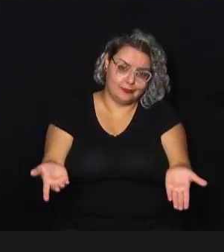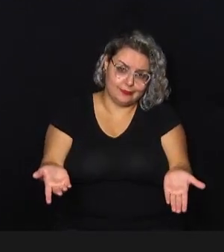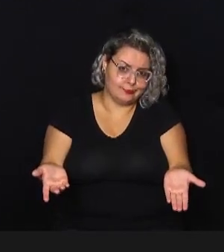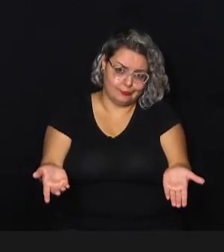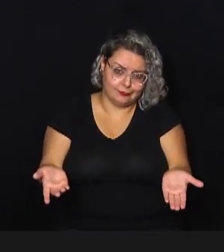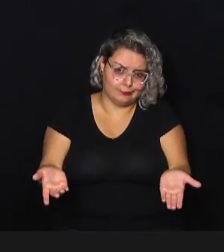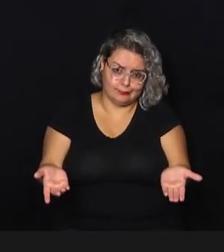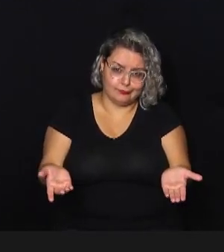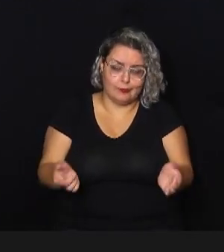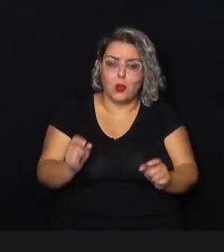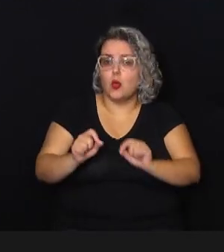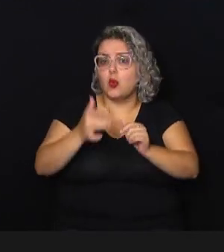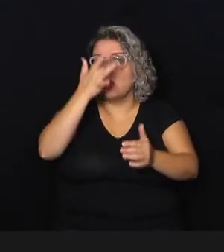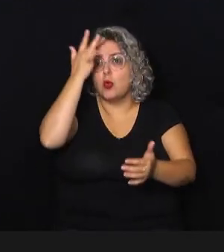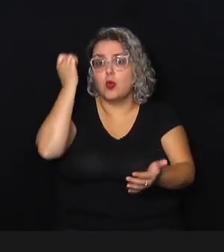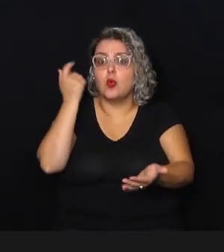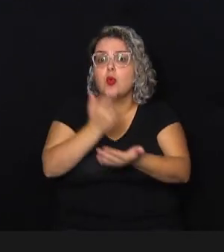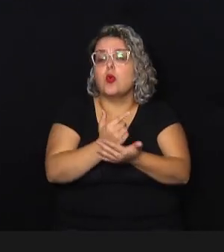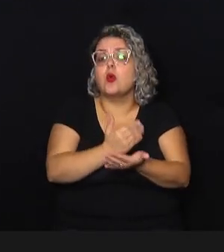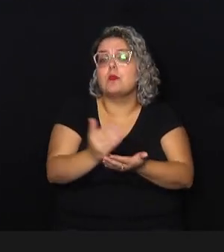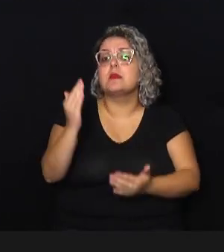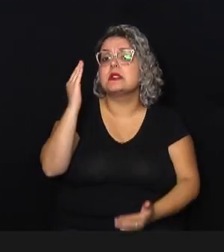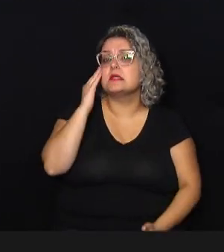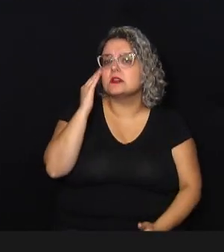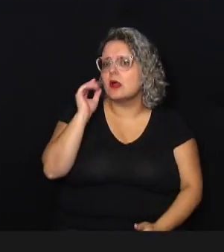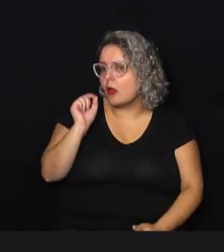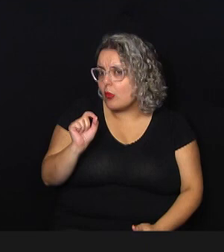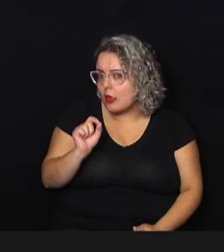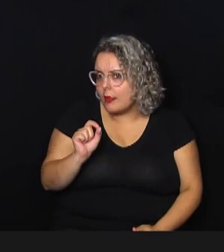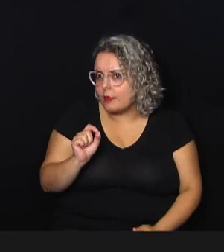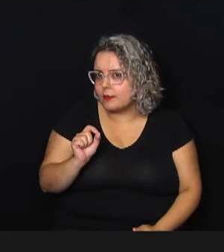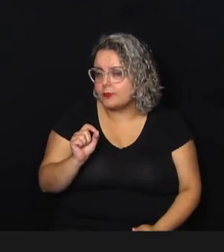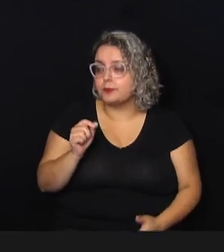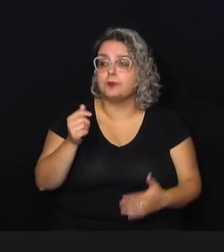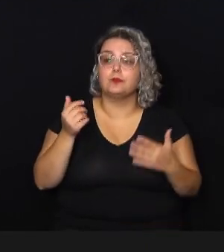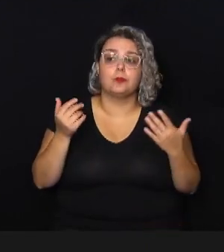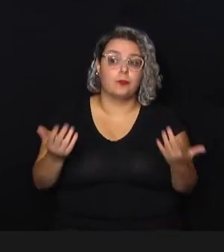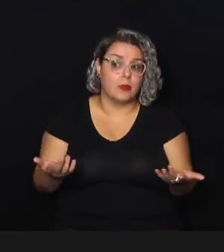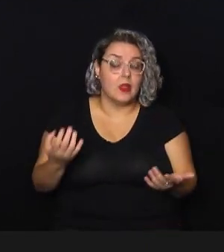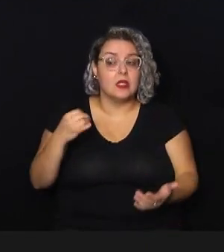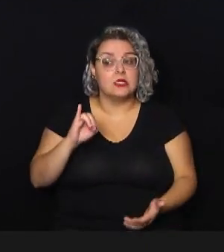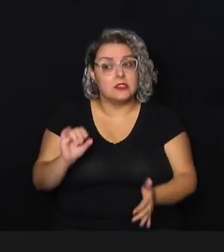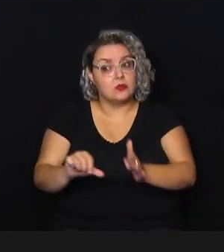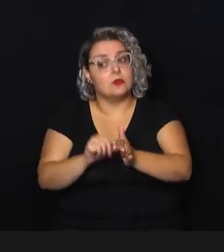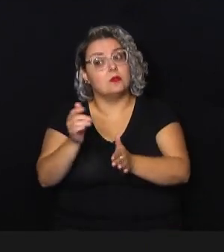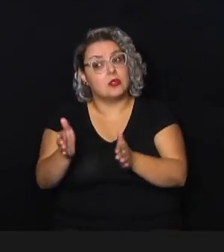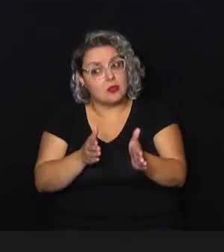o consumidor precisa começar a entender é que, se